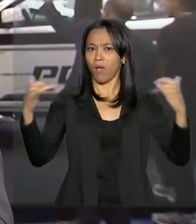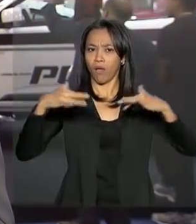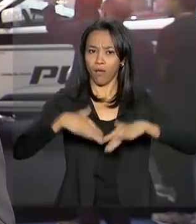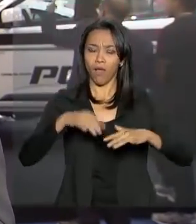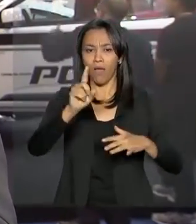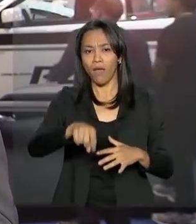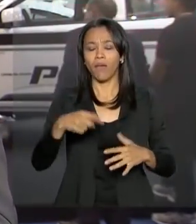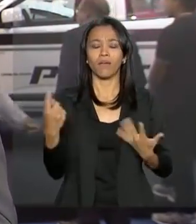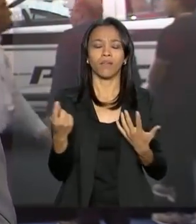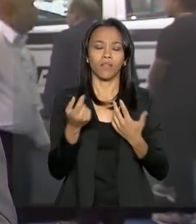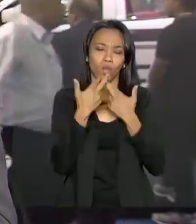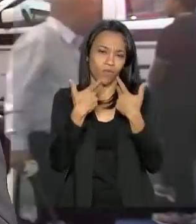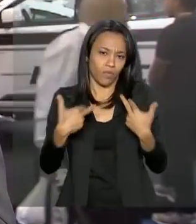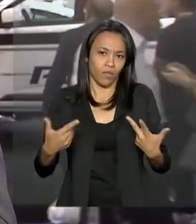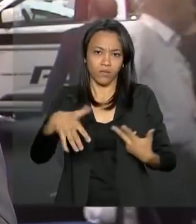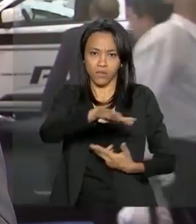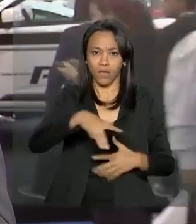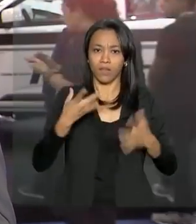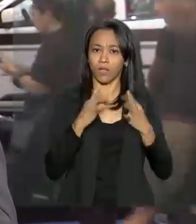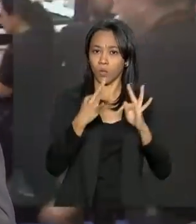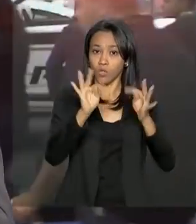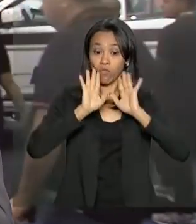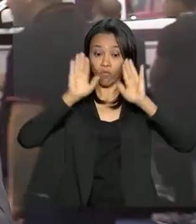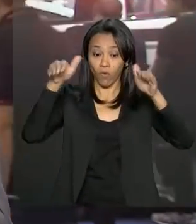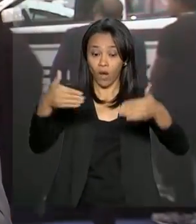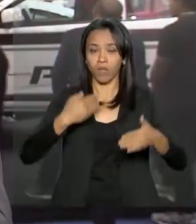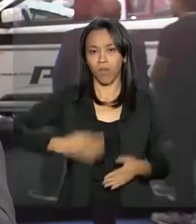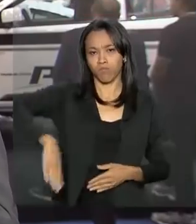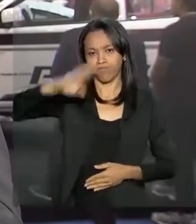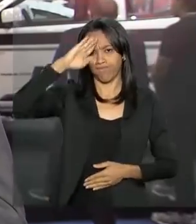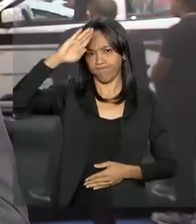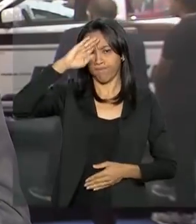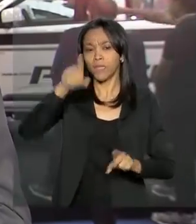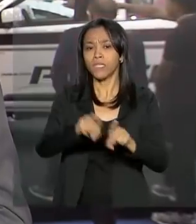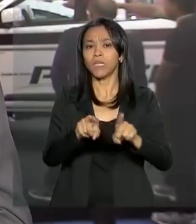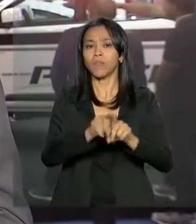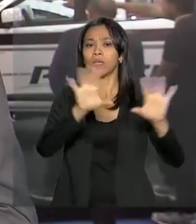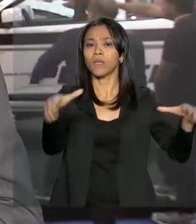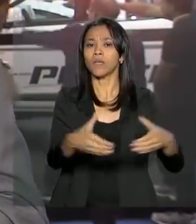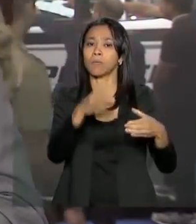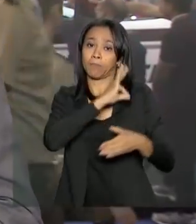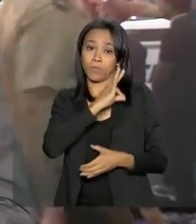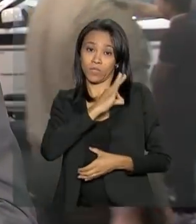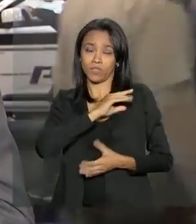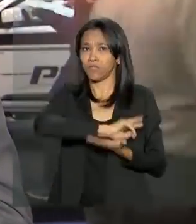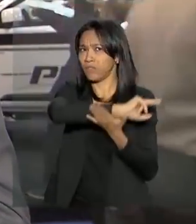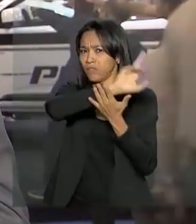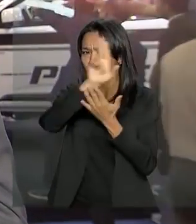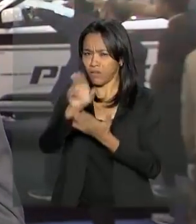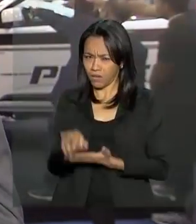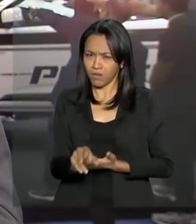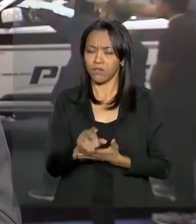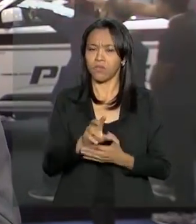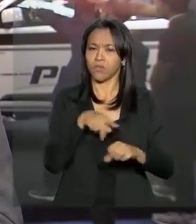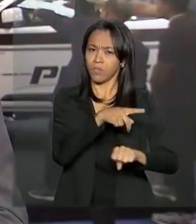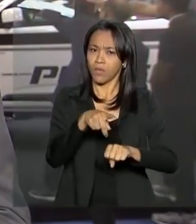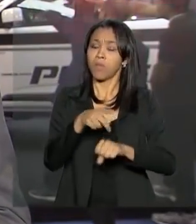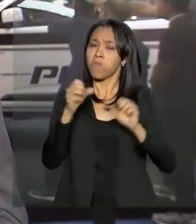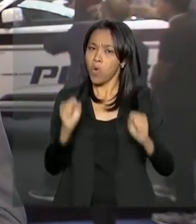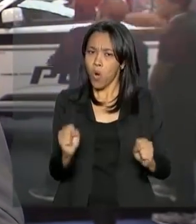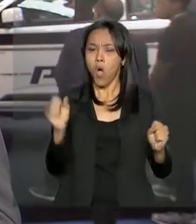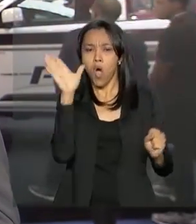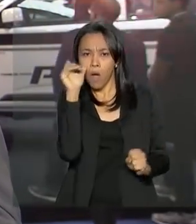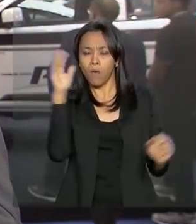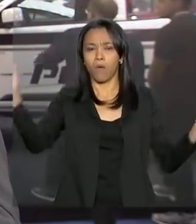inovações tecnológicas voltadas para as Forças Armadas e para as polícias de diversos países. Quem vem até o evento pode analisar